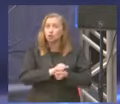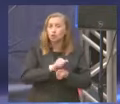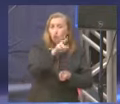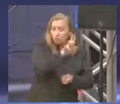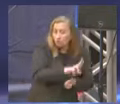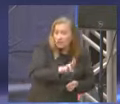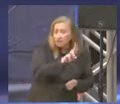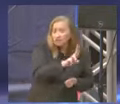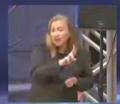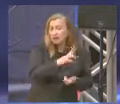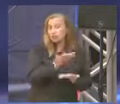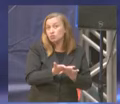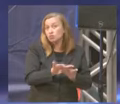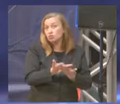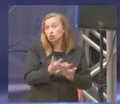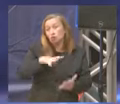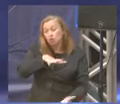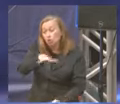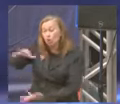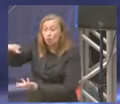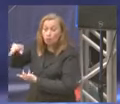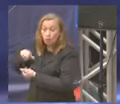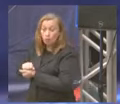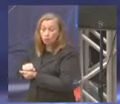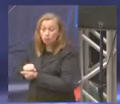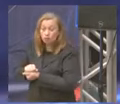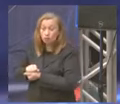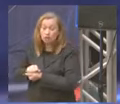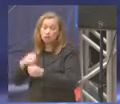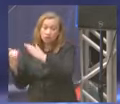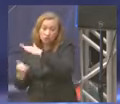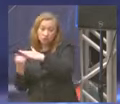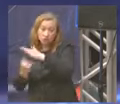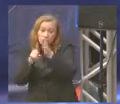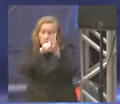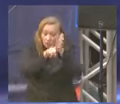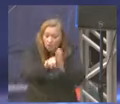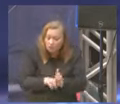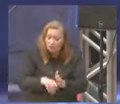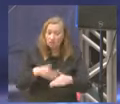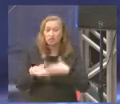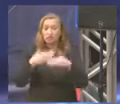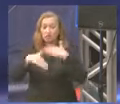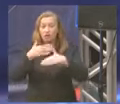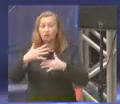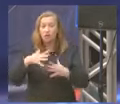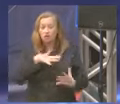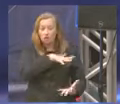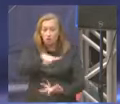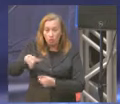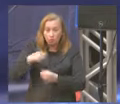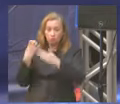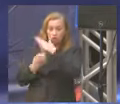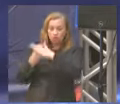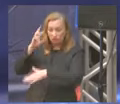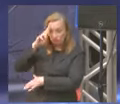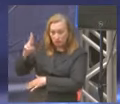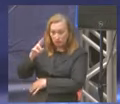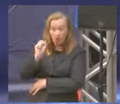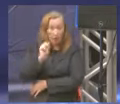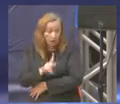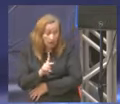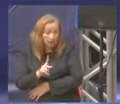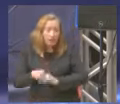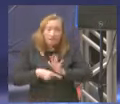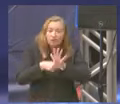universitário, o mundo coisa, o mundo das instituições de pesquisa e desenvolvimento e o mundo empresarial, ok? Até para